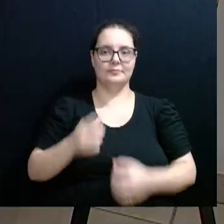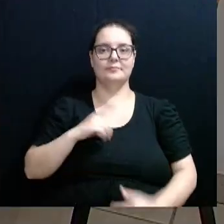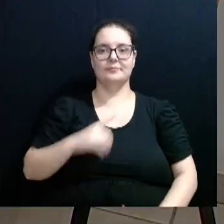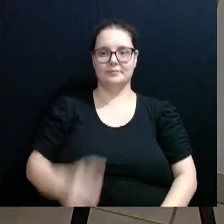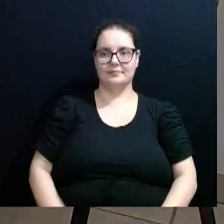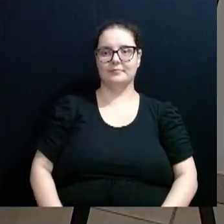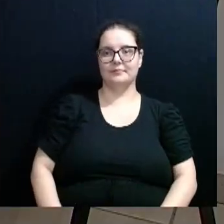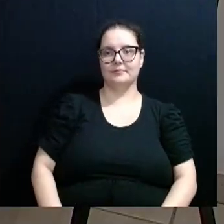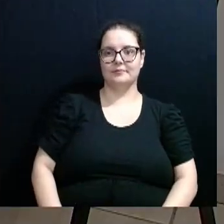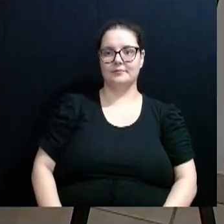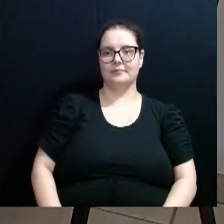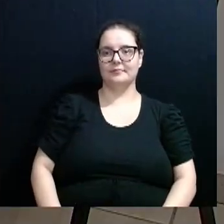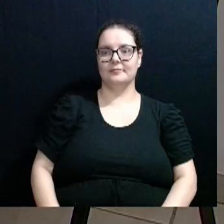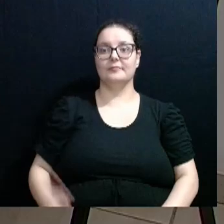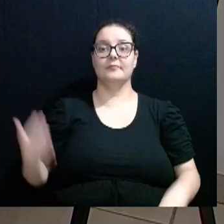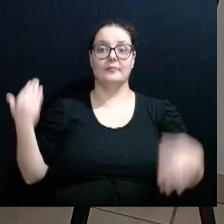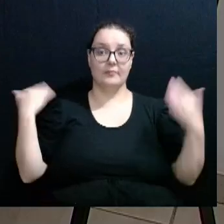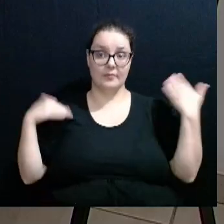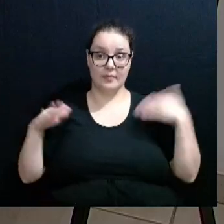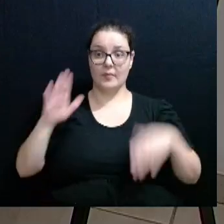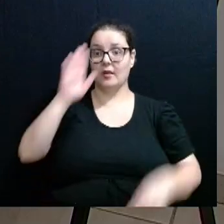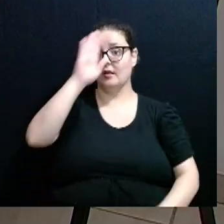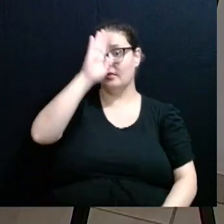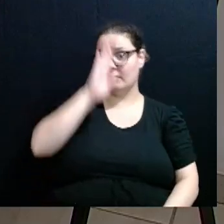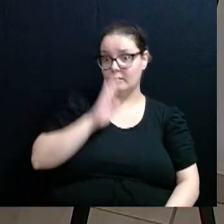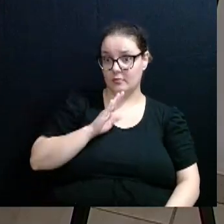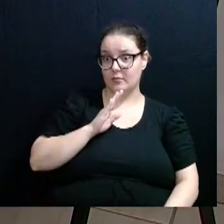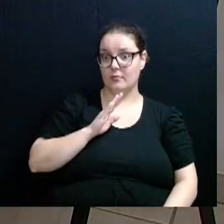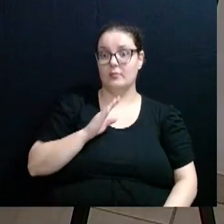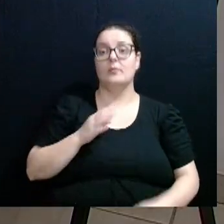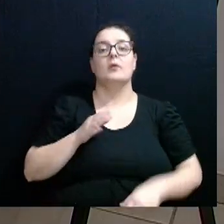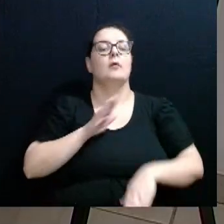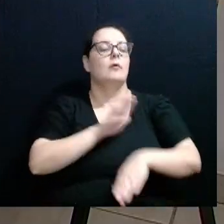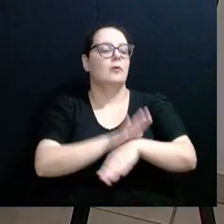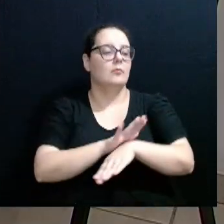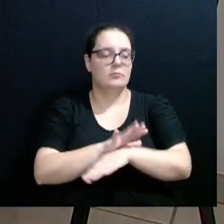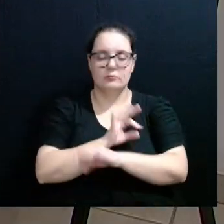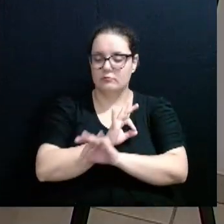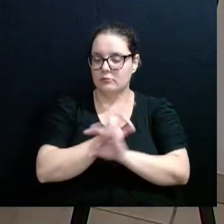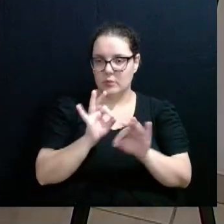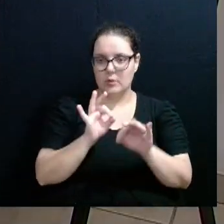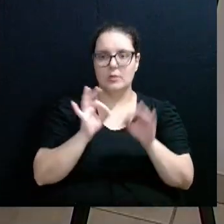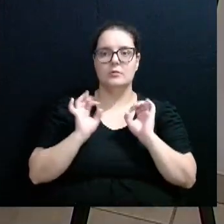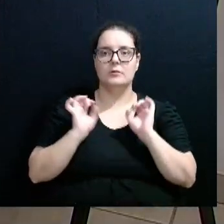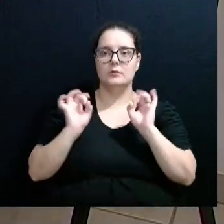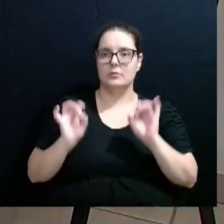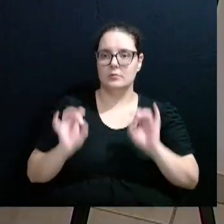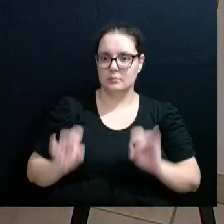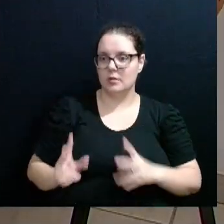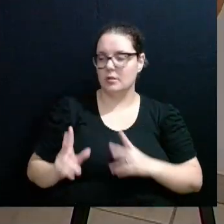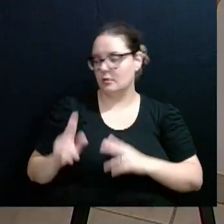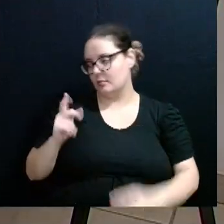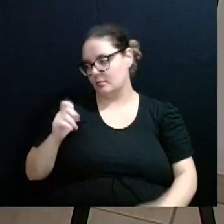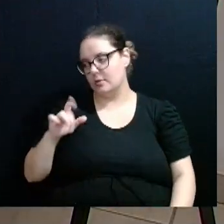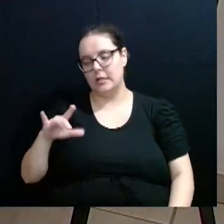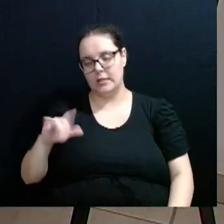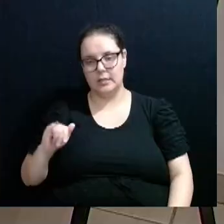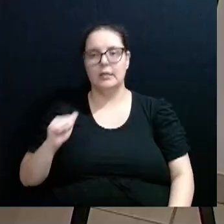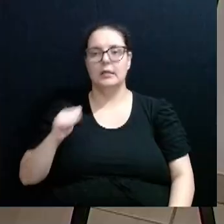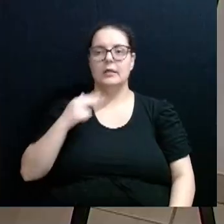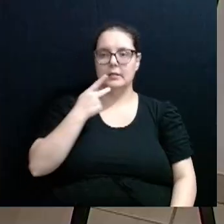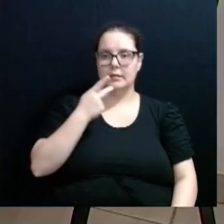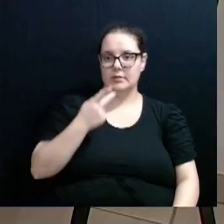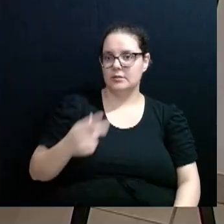passeio gratuito, muito bem assessorado por especialistas, como a Helena disse, né,